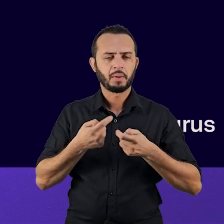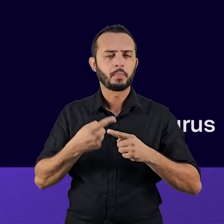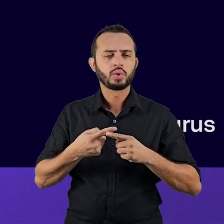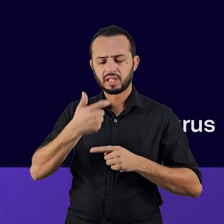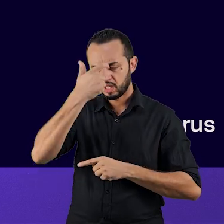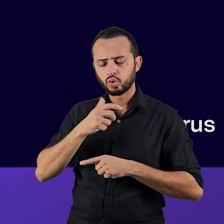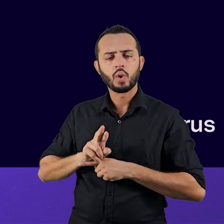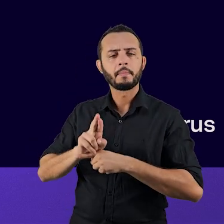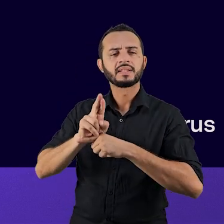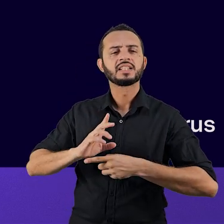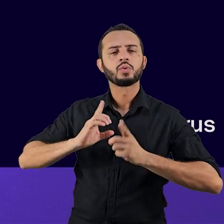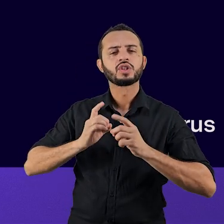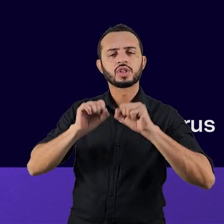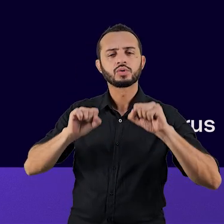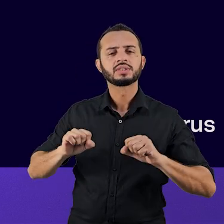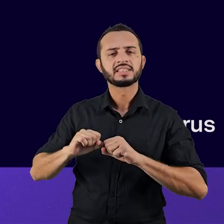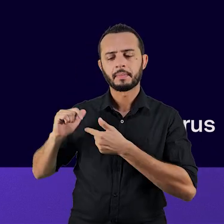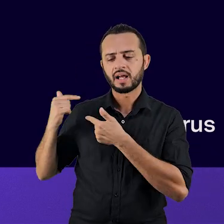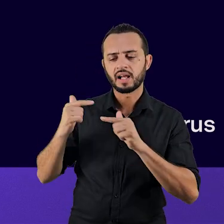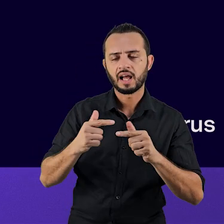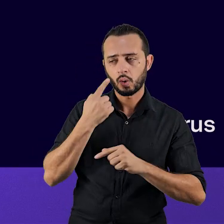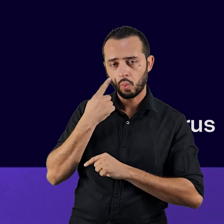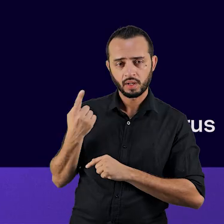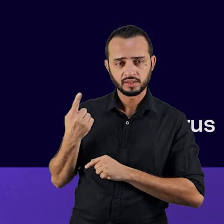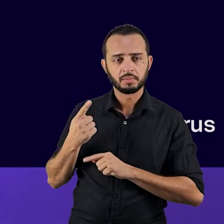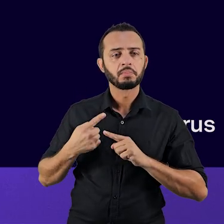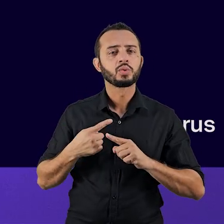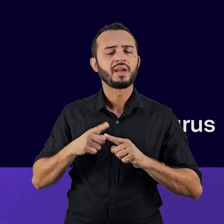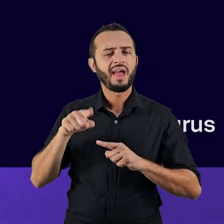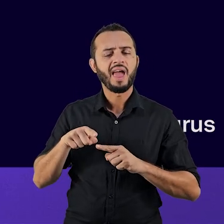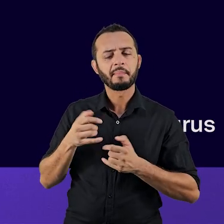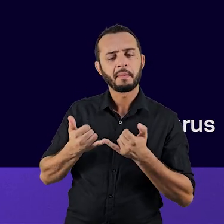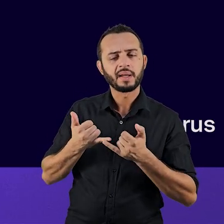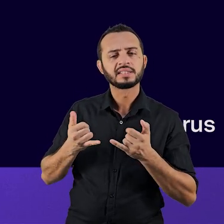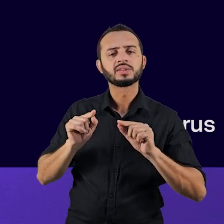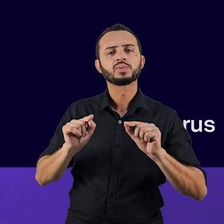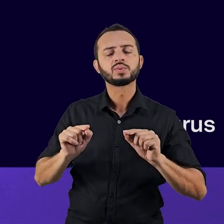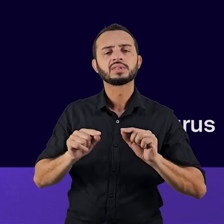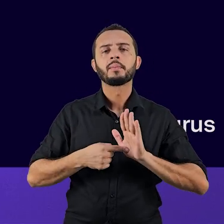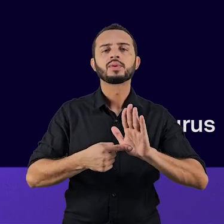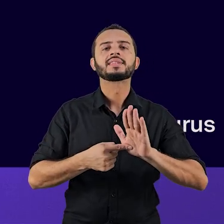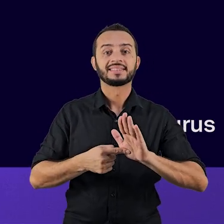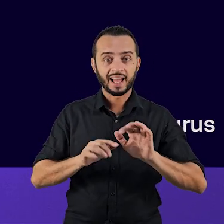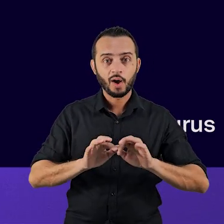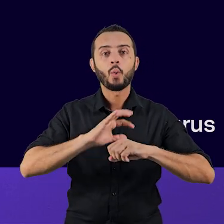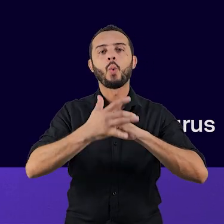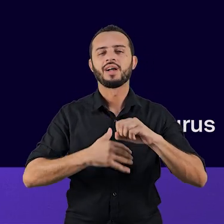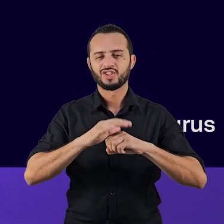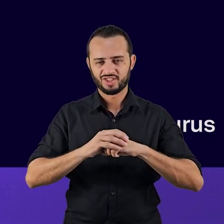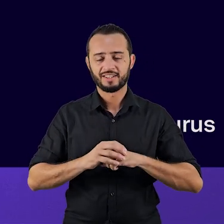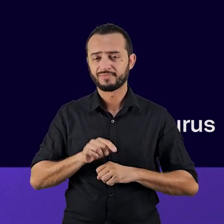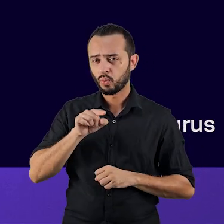estou representando a dinâmica de um sistema clássico por essa expressão? Porque ela é mais próxima da expressão quântica.